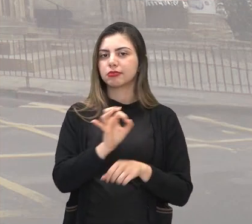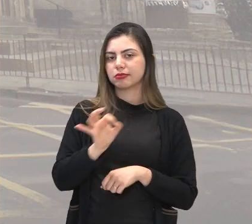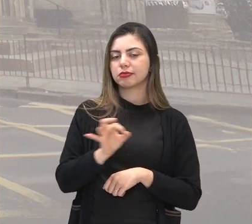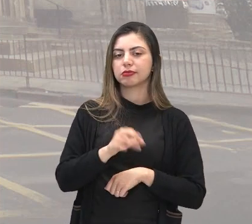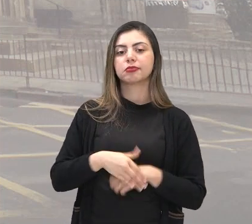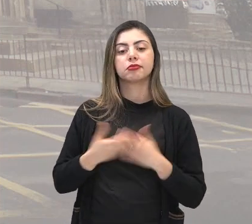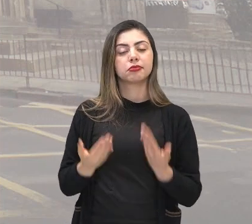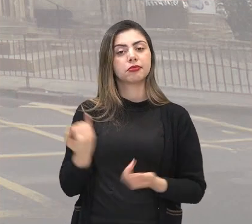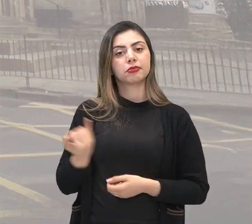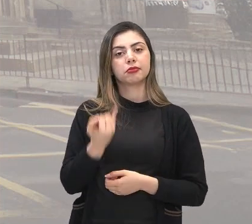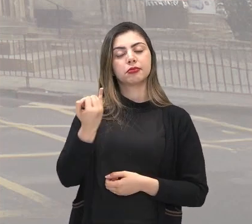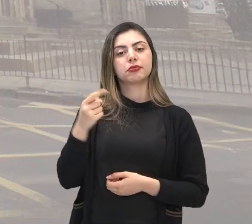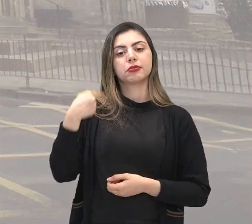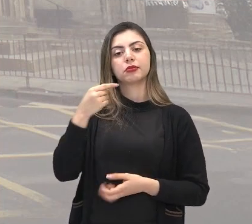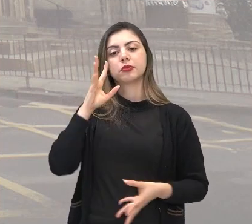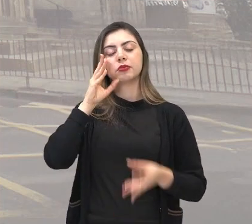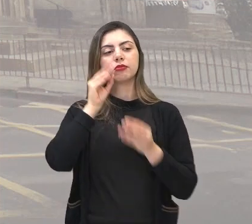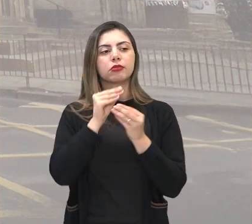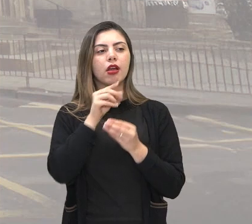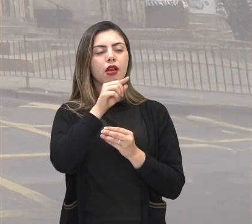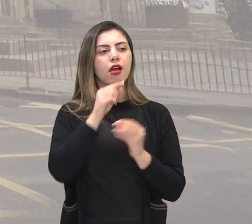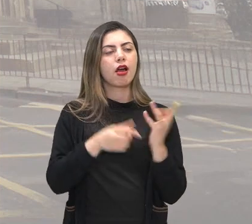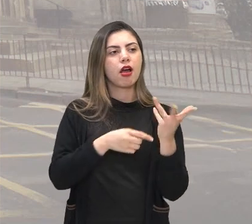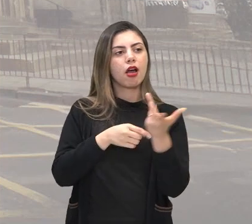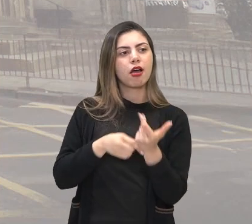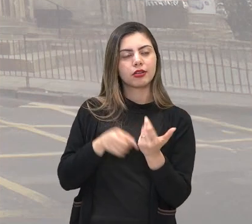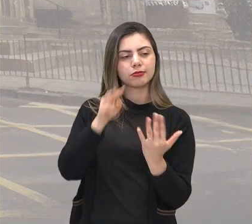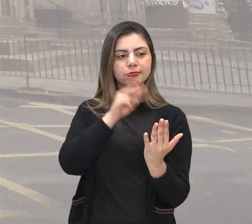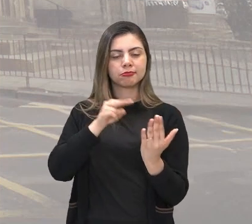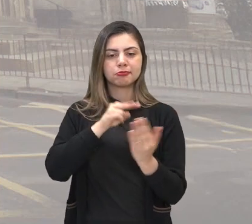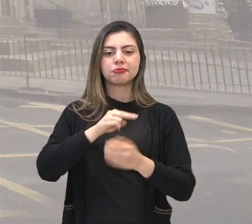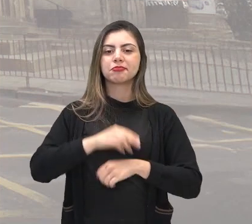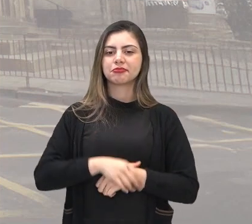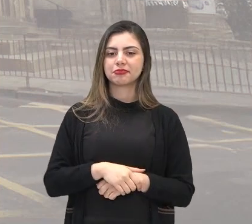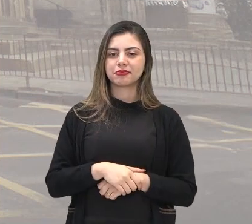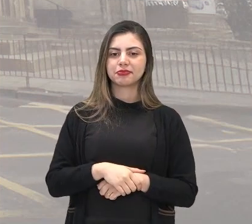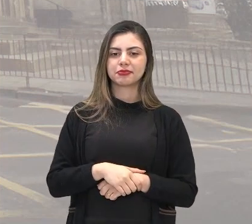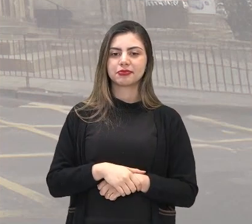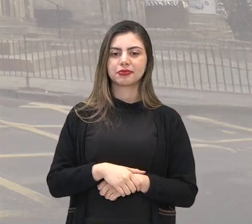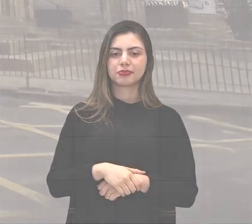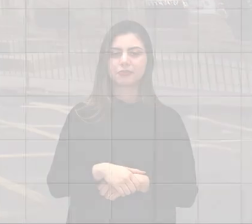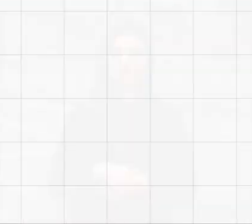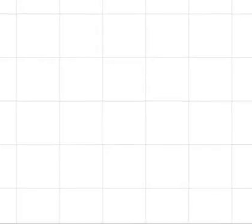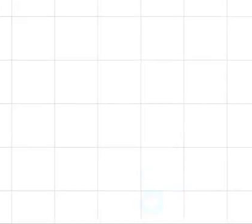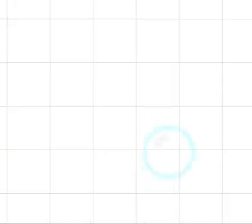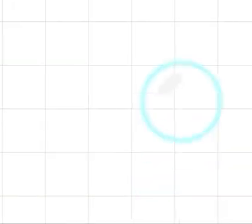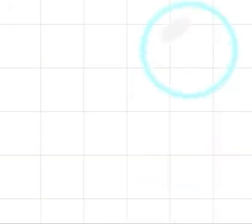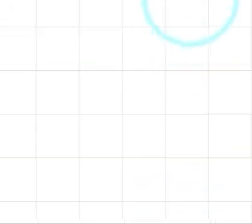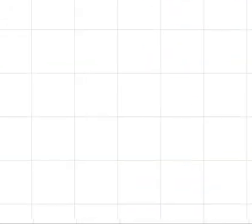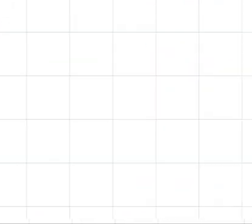essa obra O importante é a gente conseguir apreciar a obra de arte